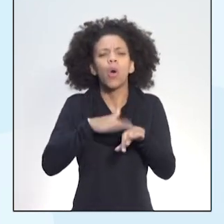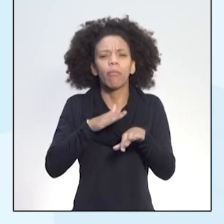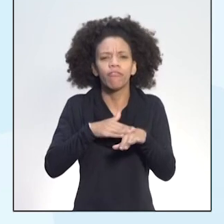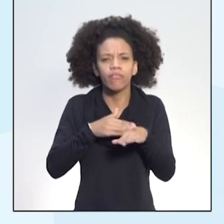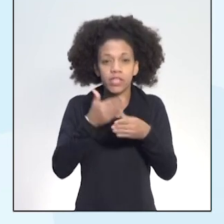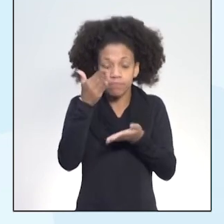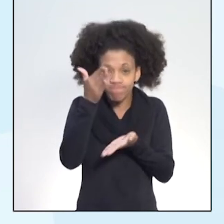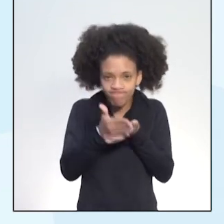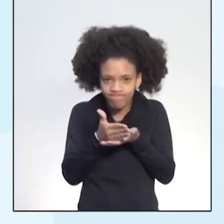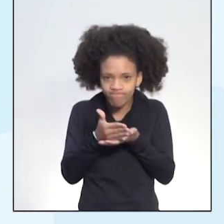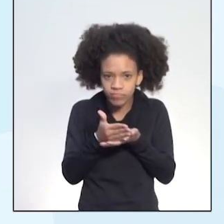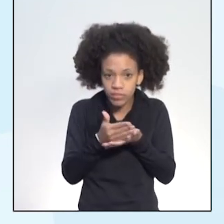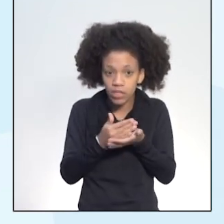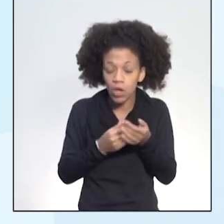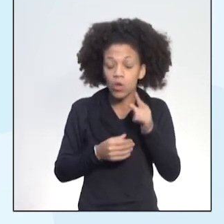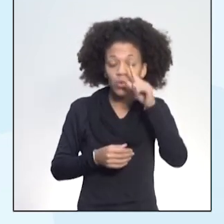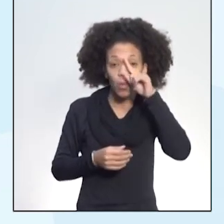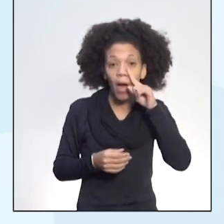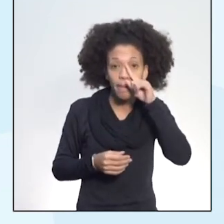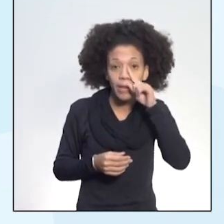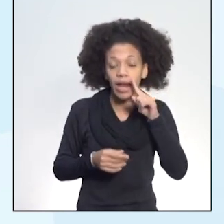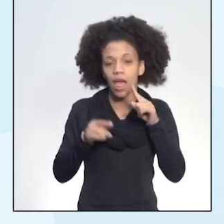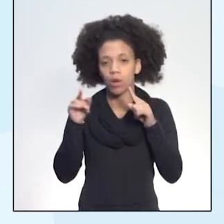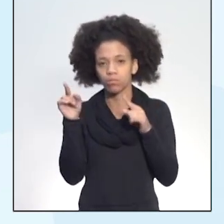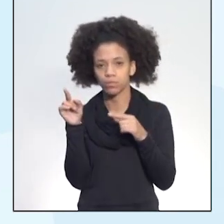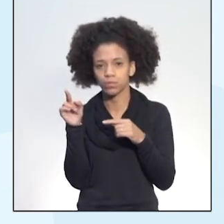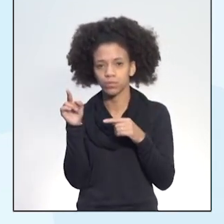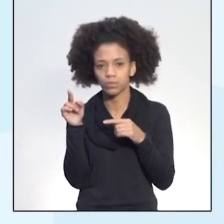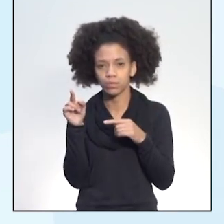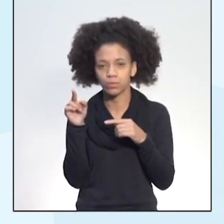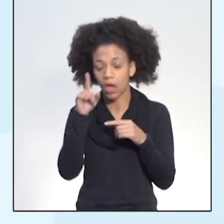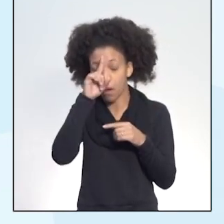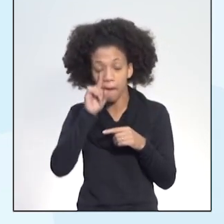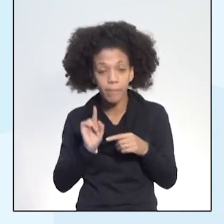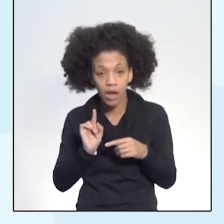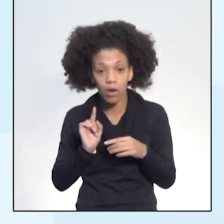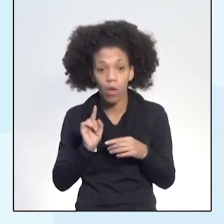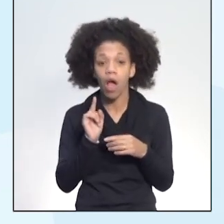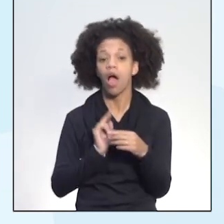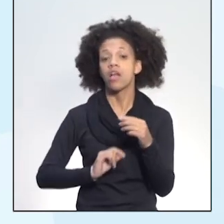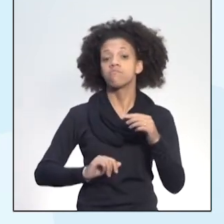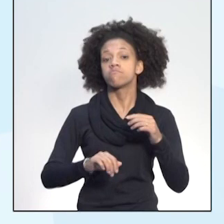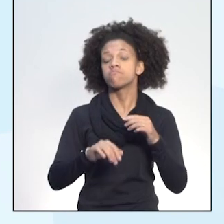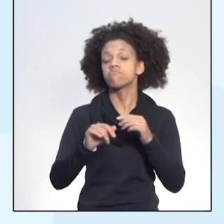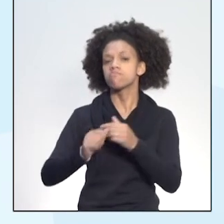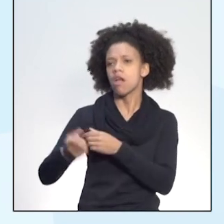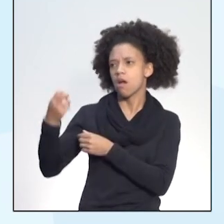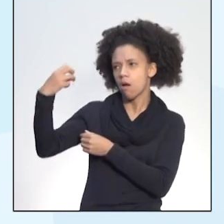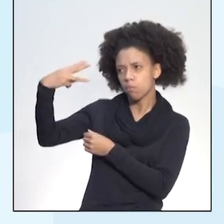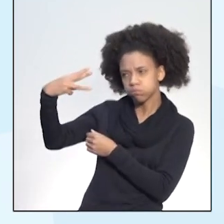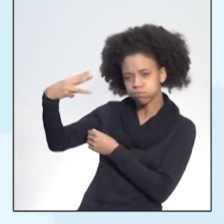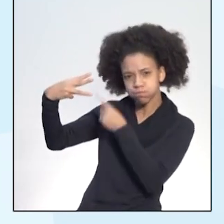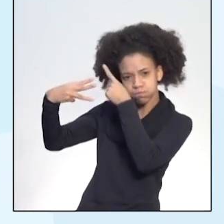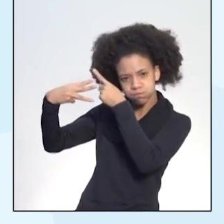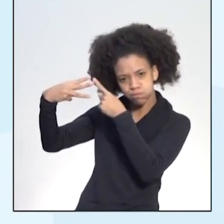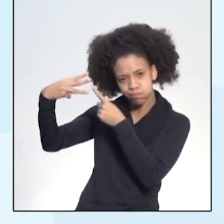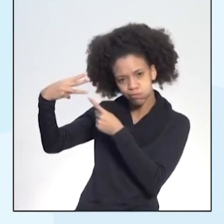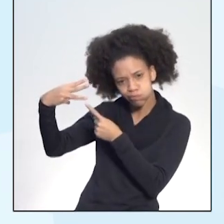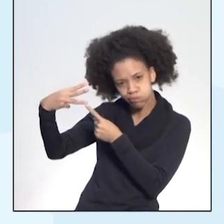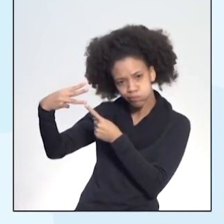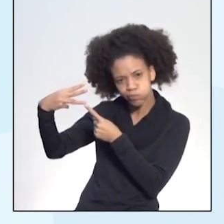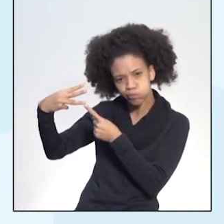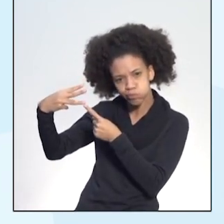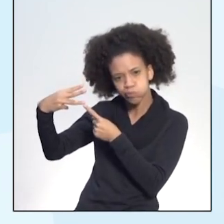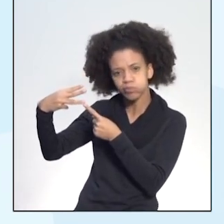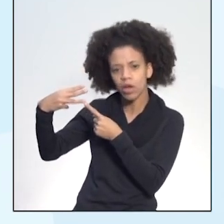divisão? No amarelo, Império Alemão, Áustria-Hungria e Império Otomano,